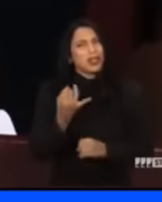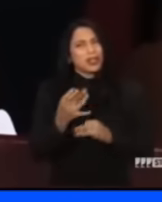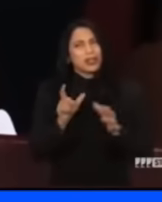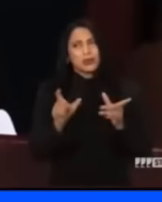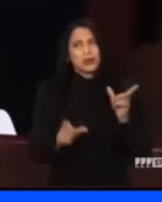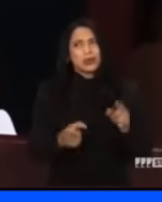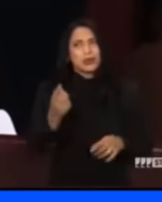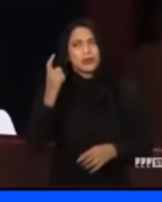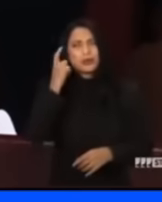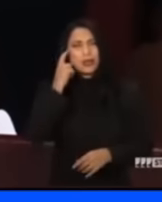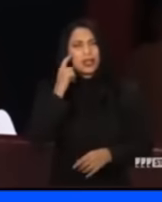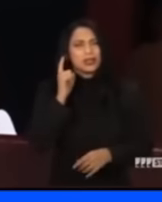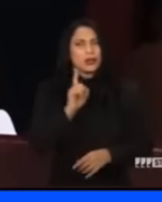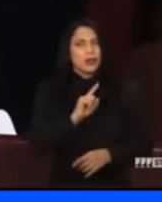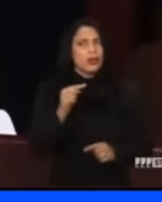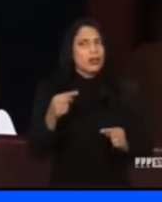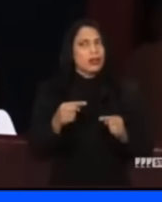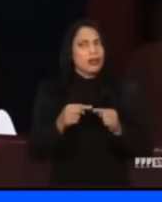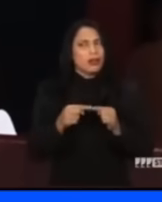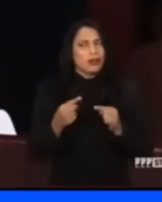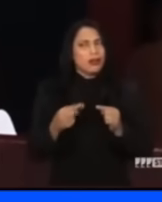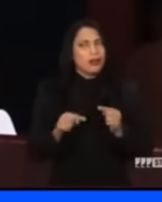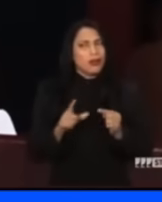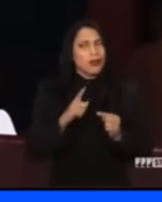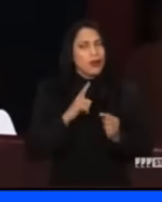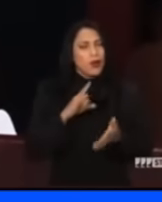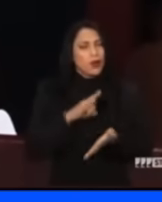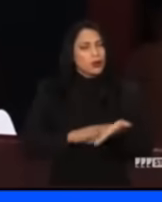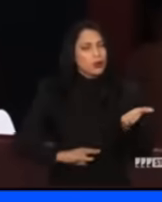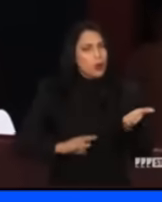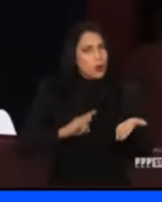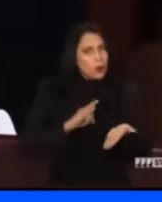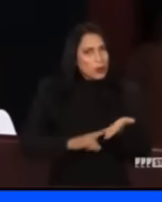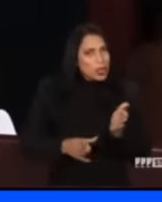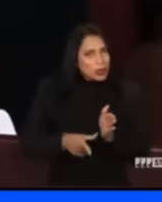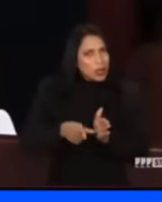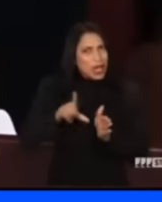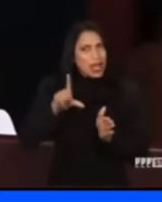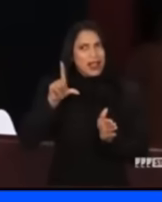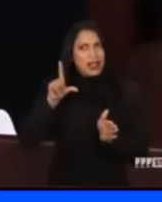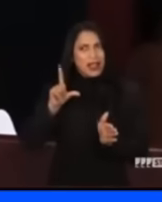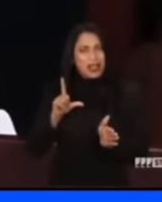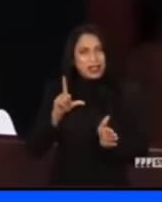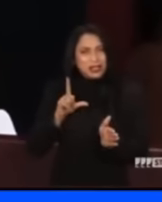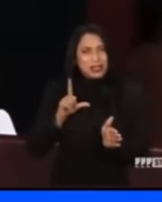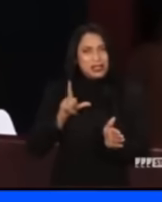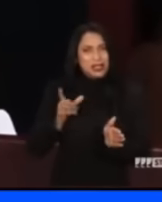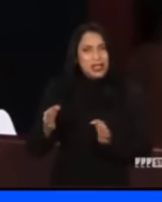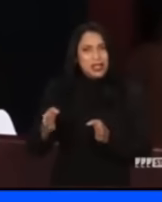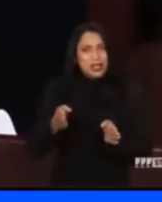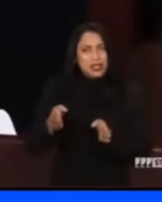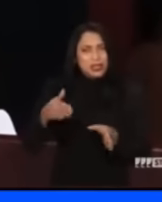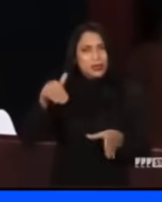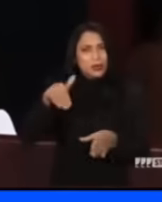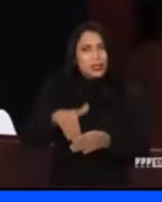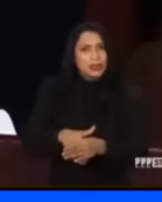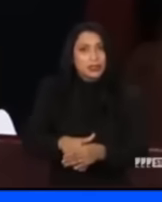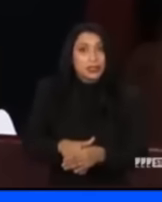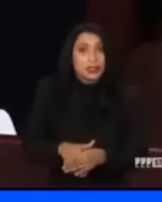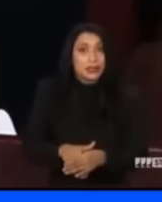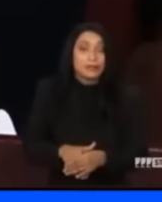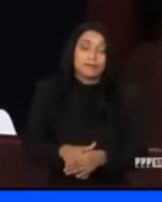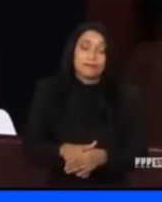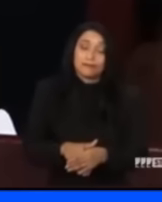e perigosa a divulgação de tal documento antes do final do pleito.